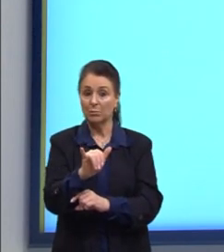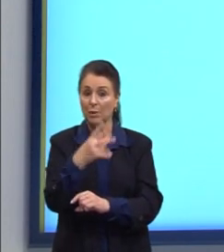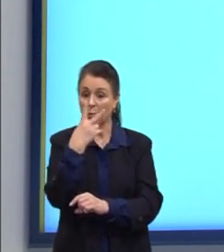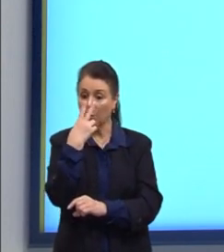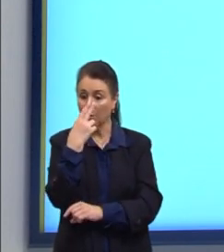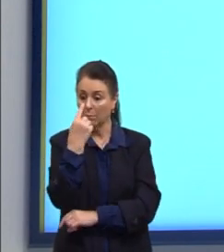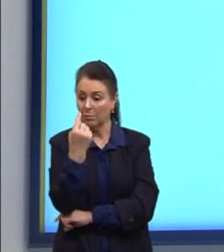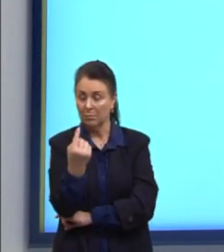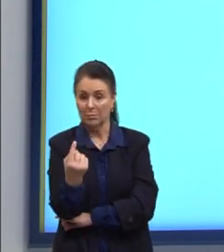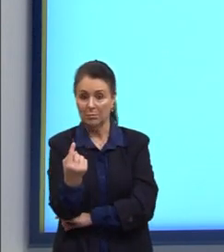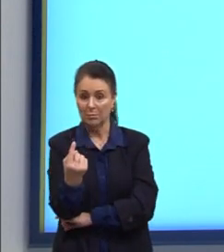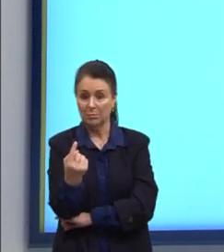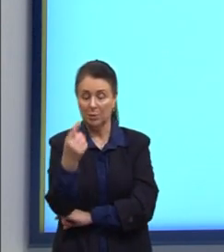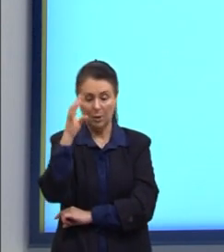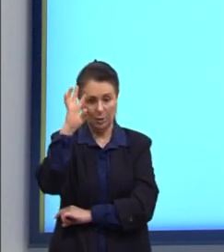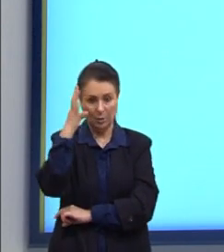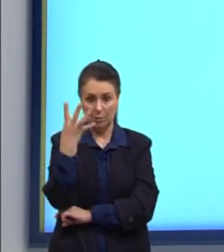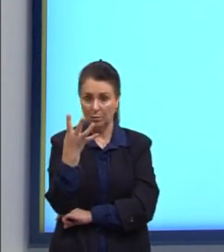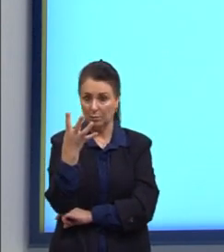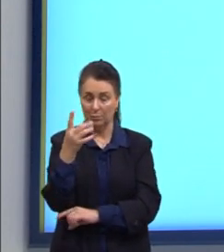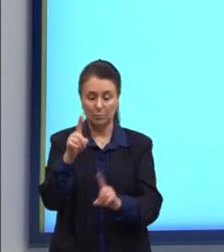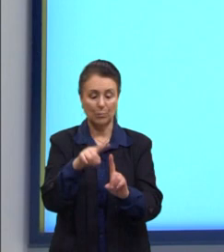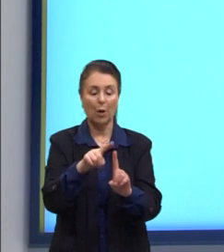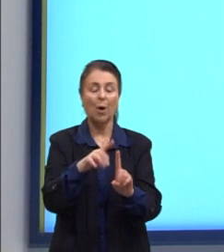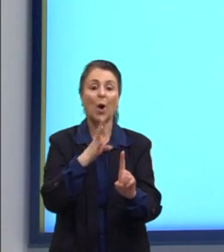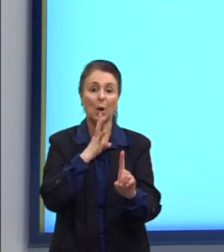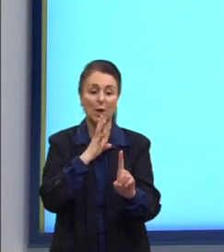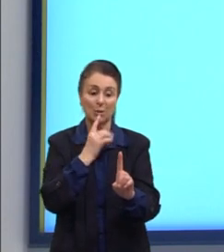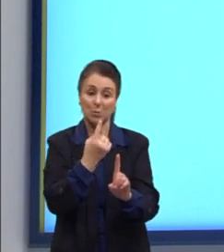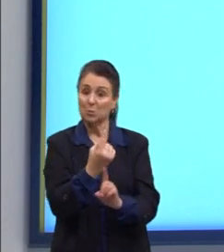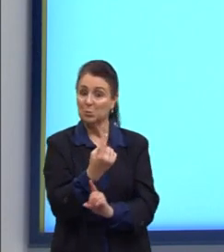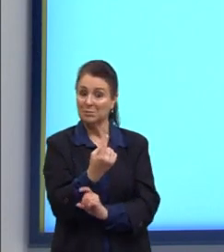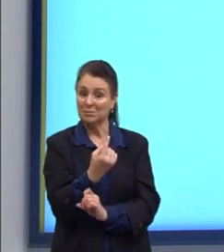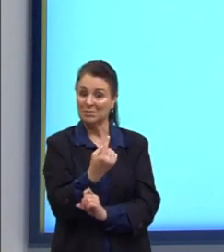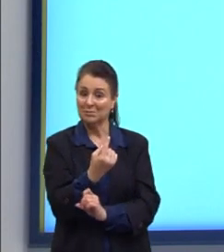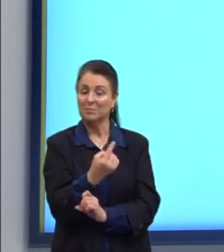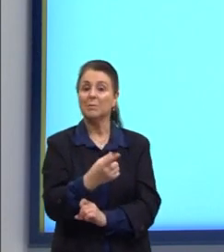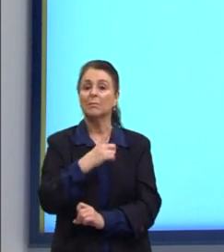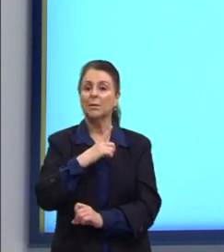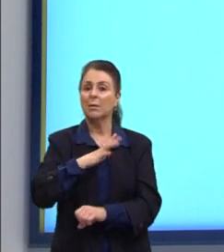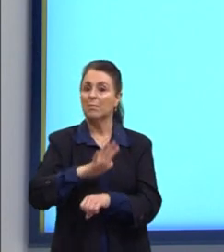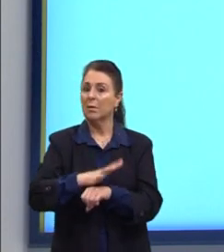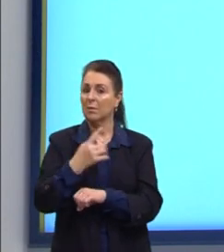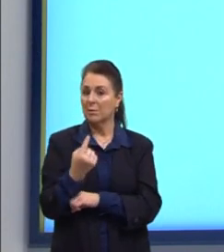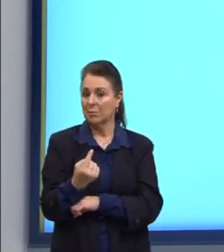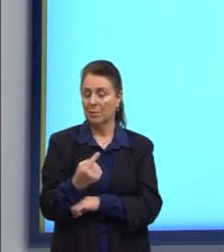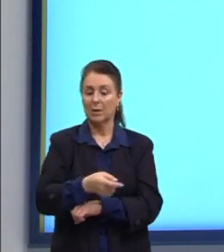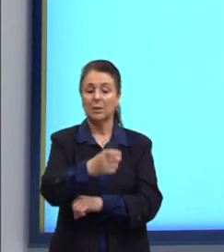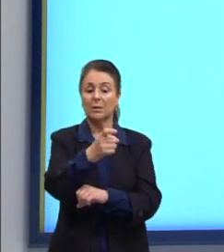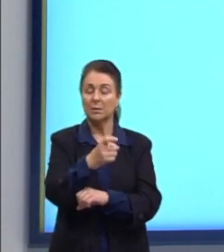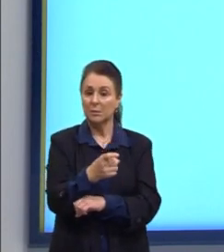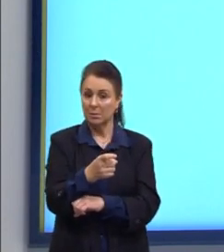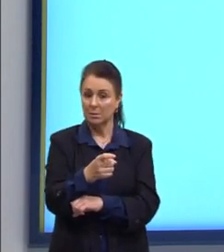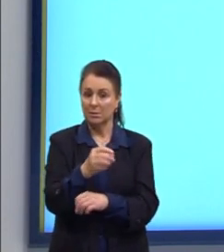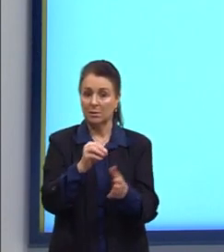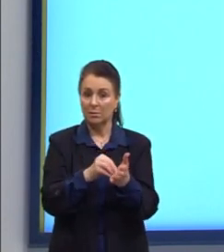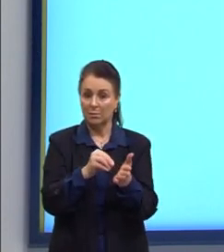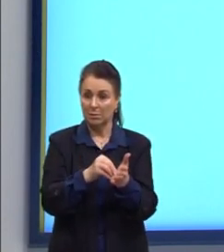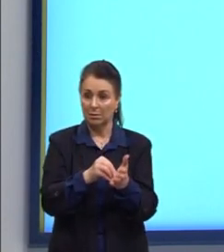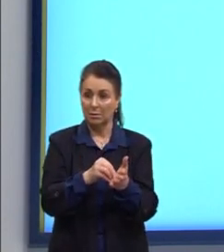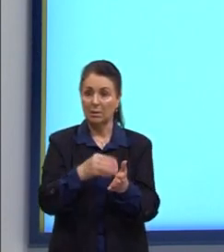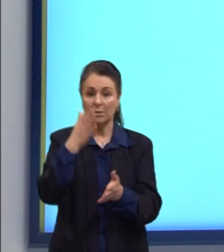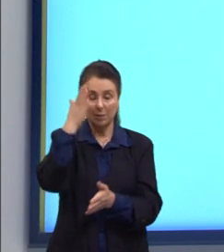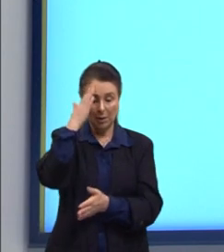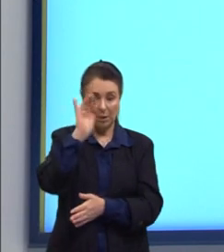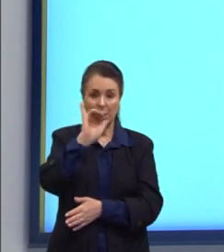Prontinho resolvi a primeira incógnita Mas eu ainda tenho mais uma né eu tenho X para resolver eu sei